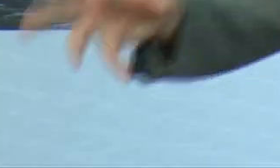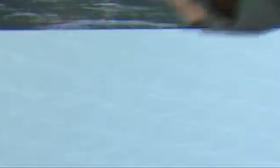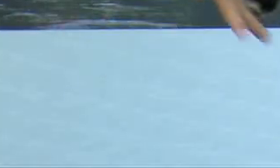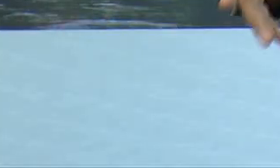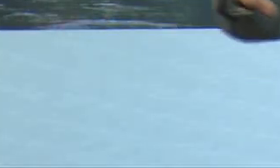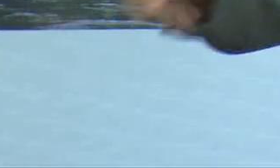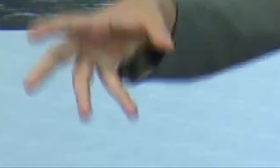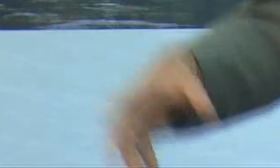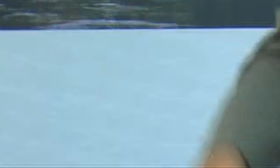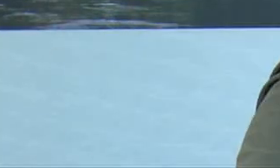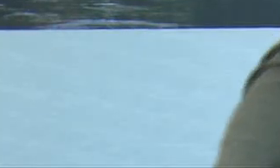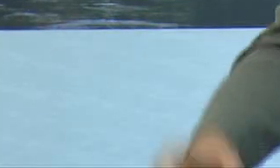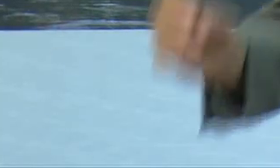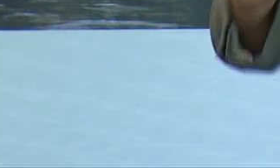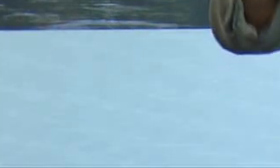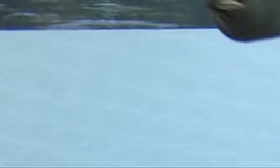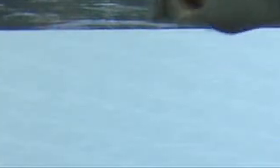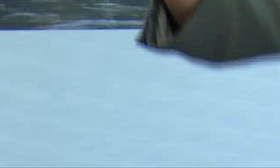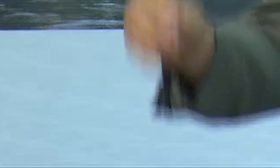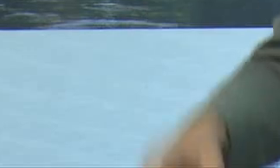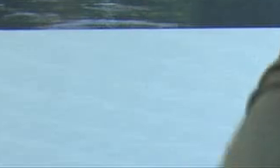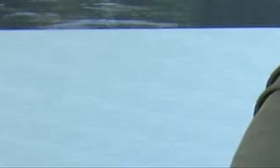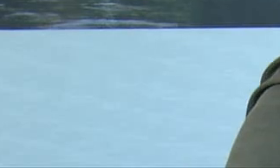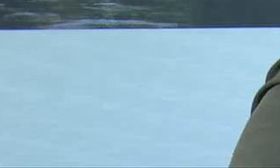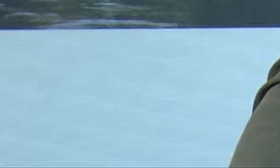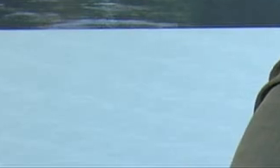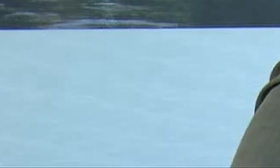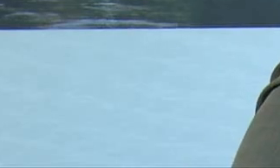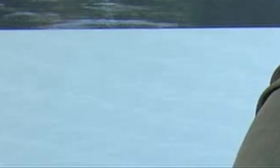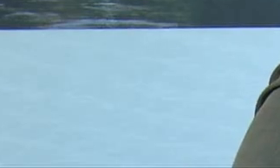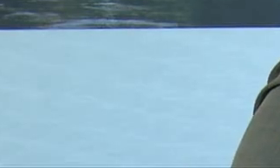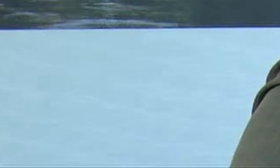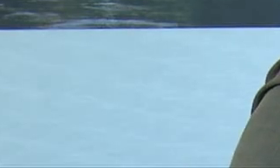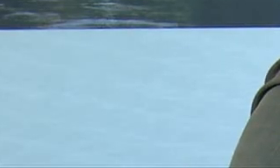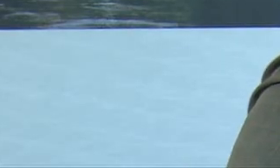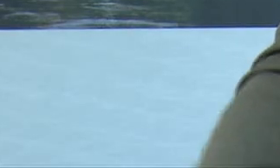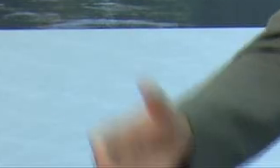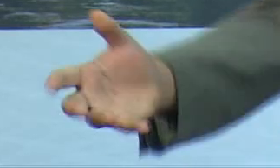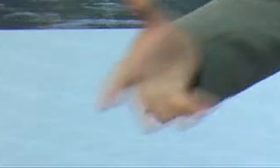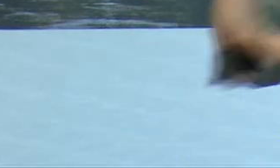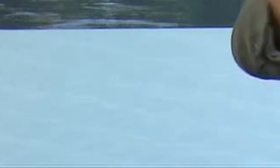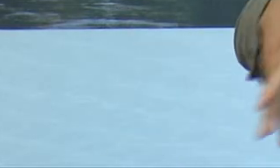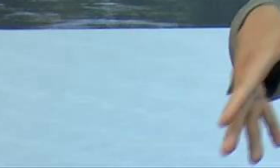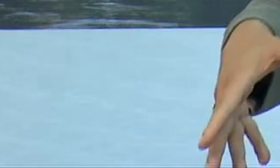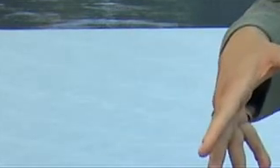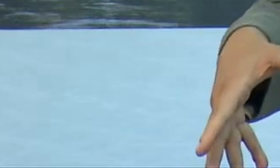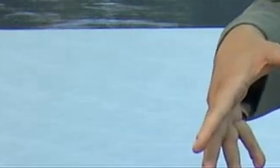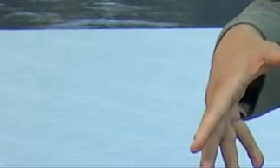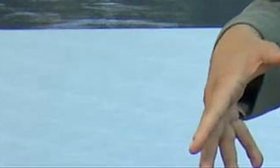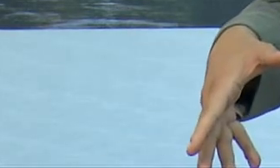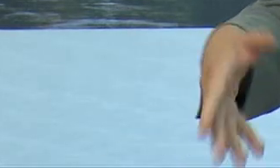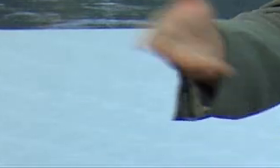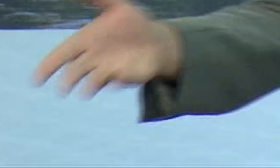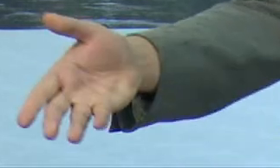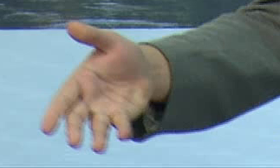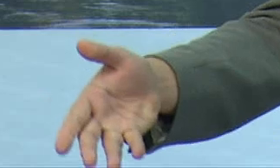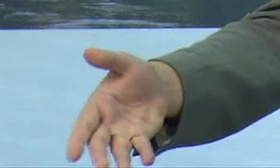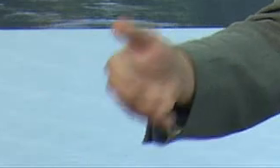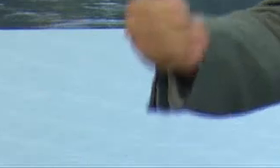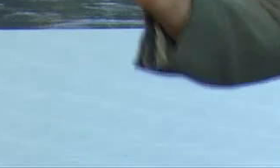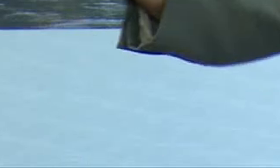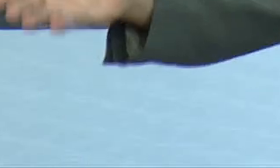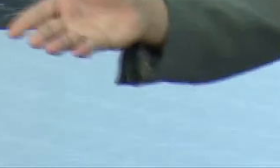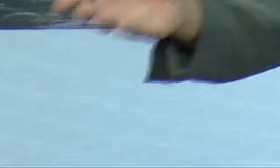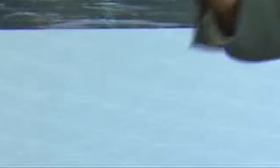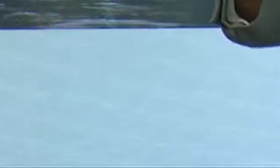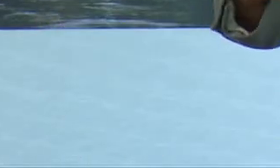por um líder de partido e composta também pelos líderes do partido. Então, cada representação que vem para essa casa é discutida